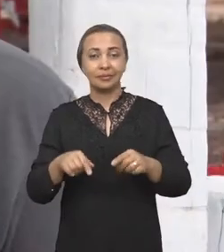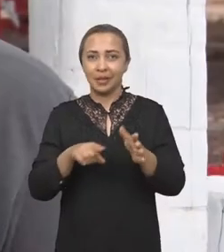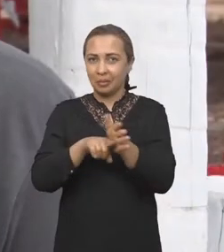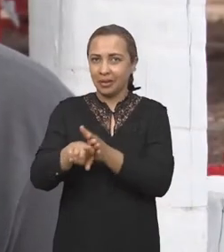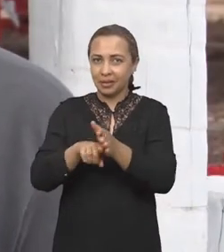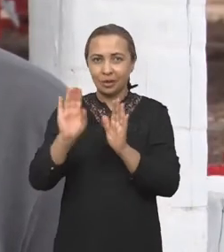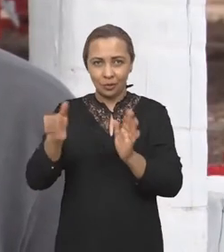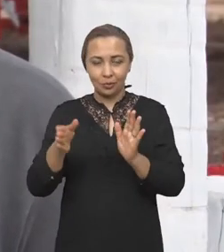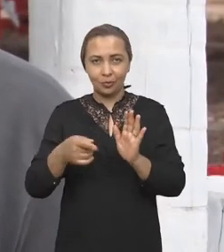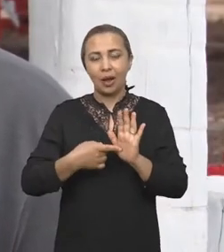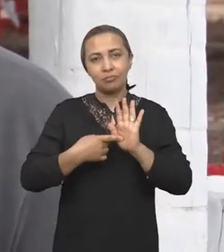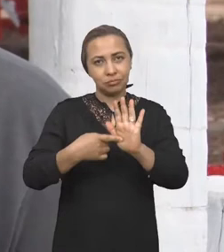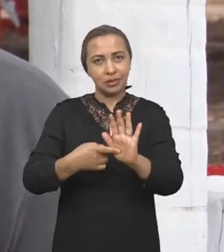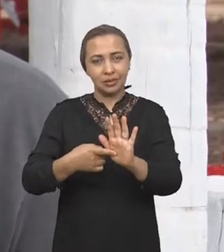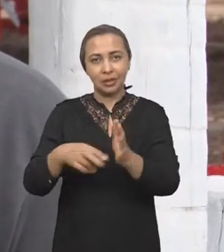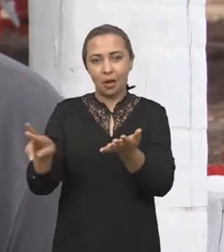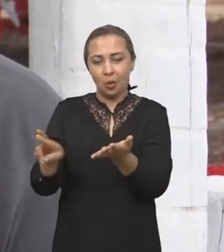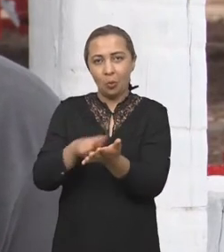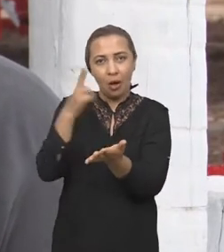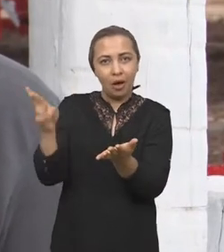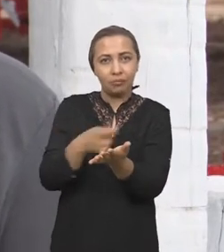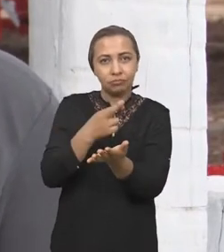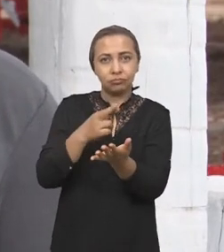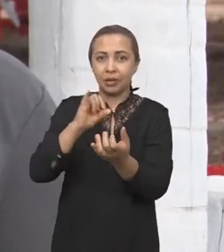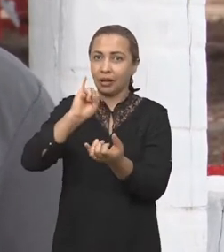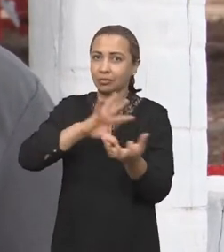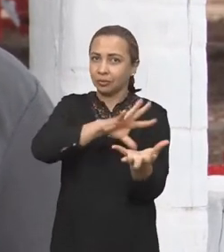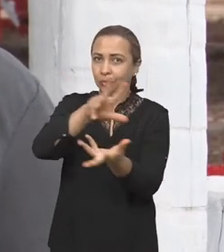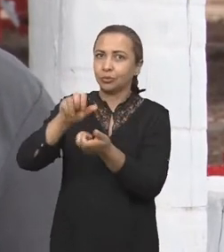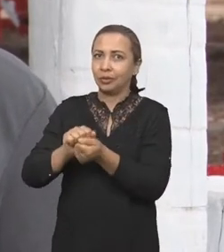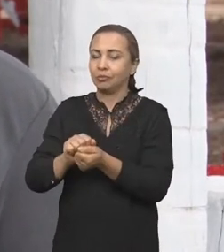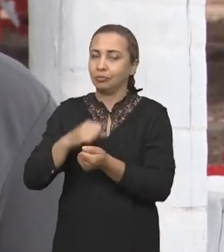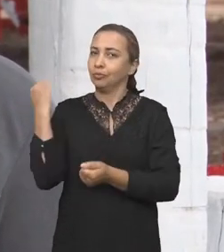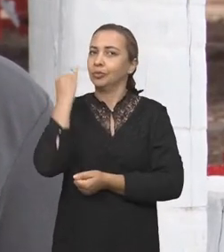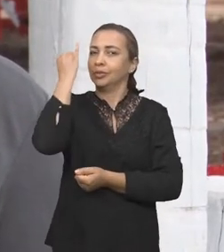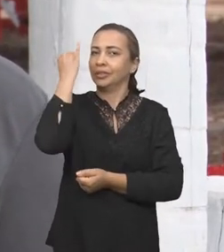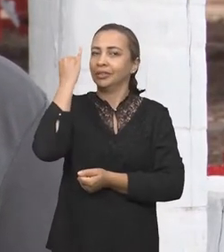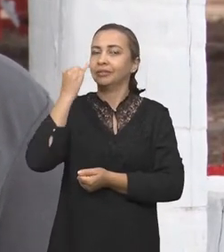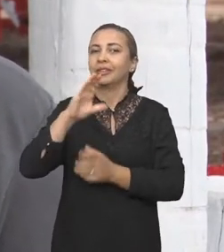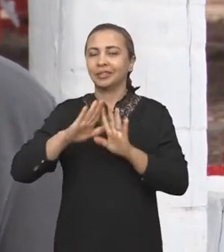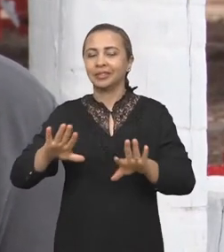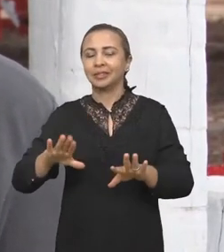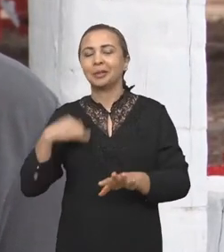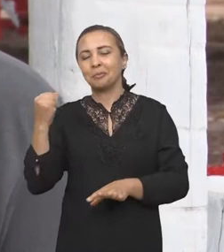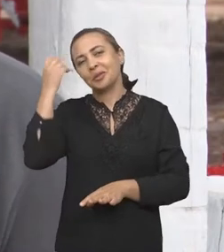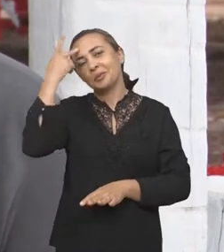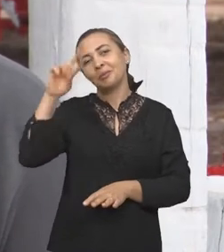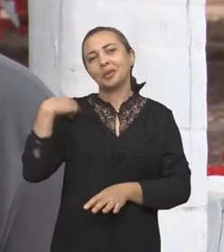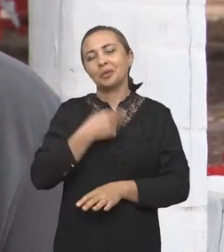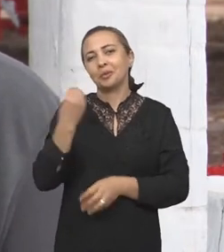Essa pesquisa ela já foi publicada em uma revista internacional de alto impacto. Então isso é muito significativo para a gente como